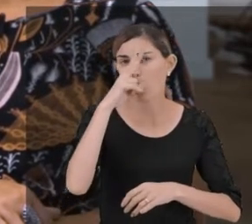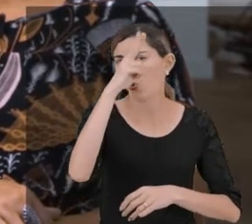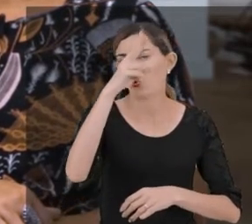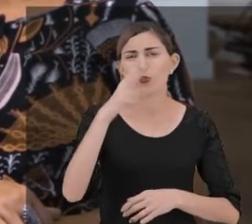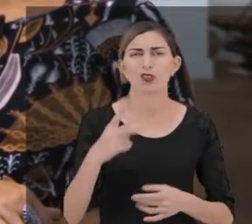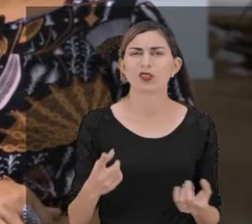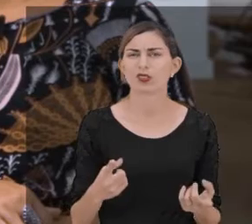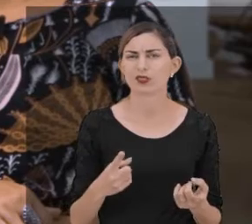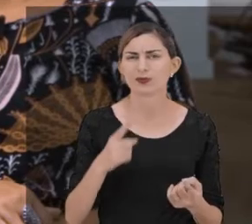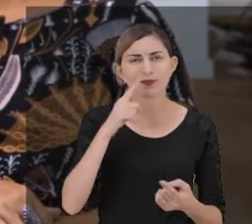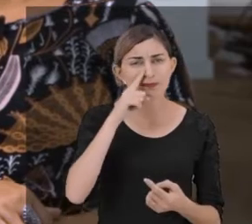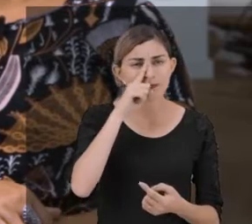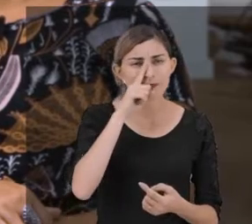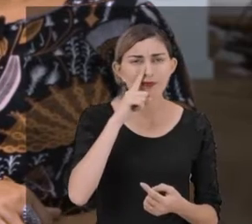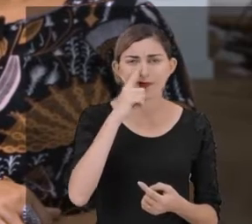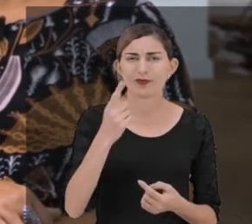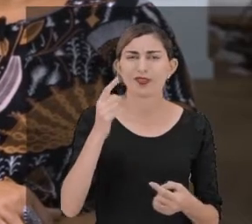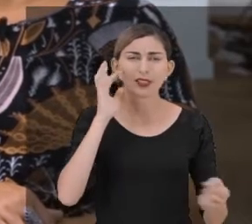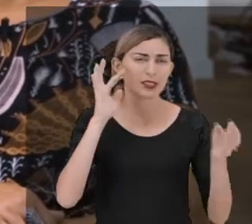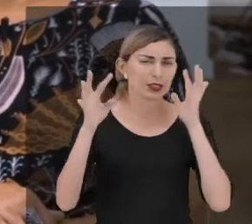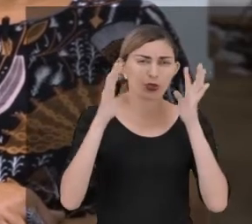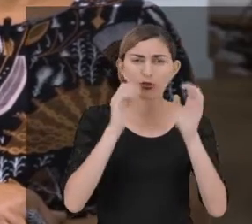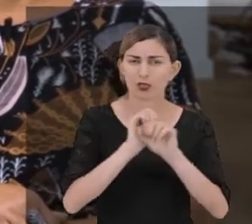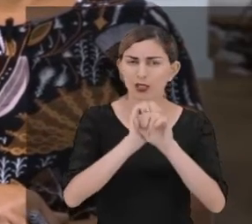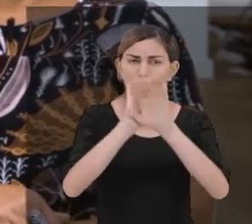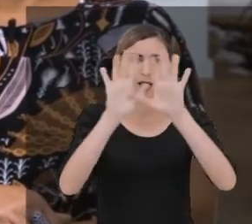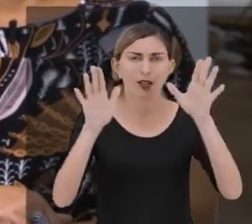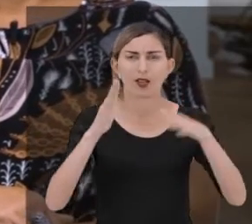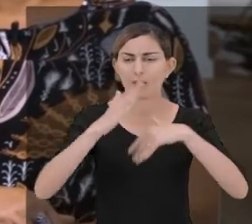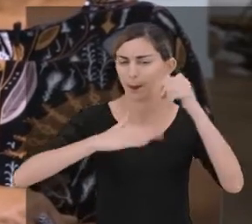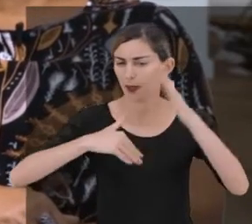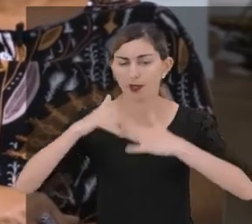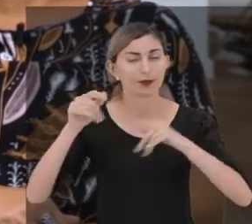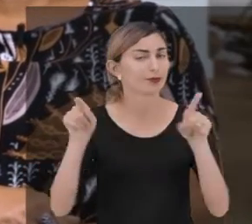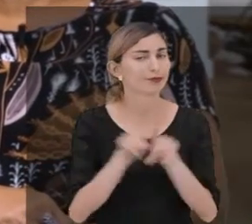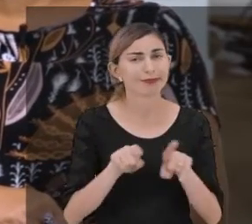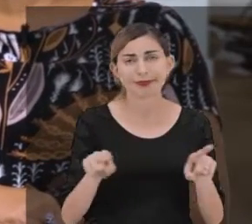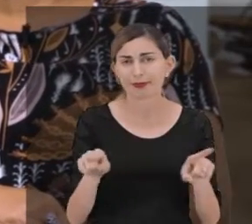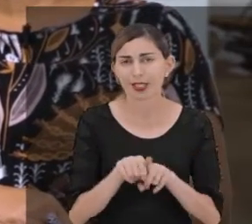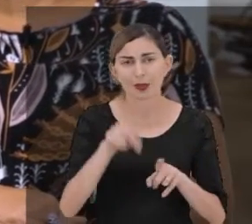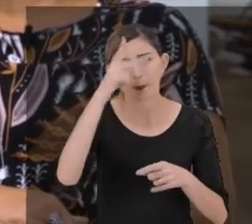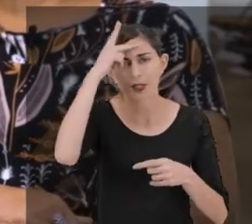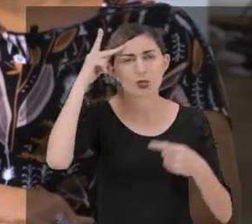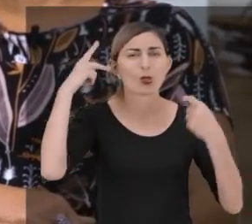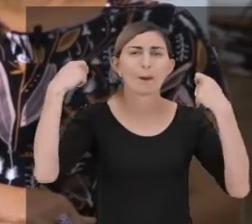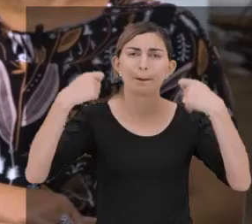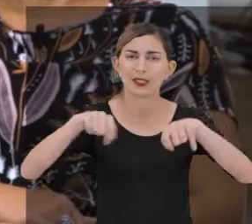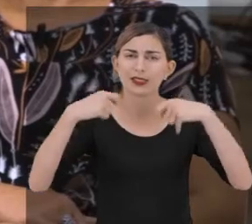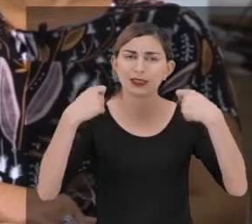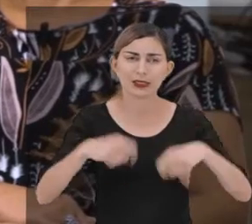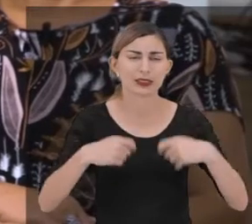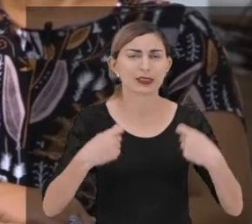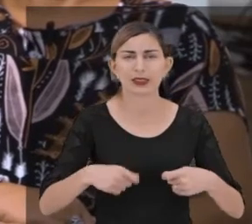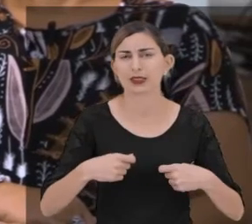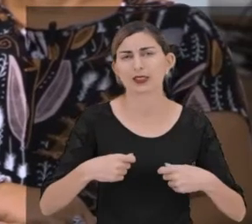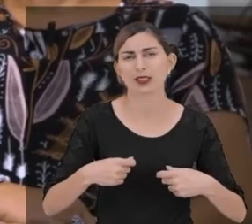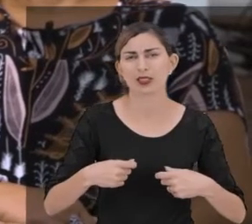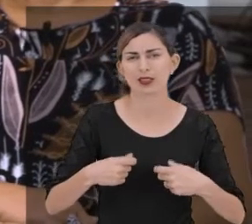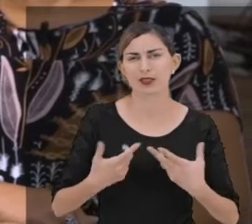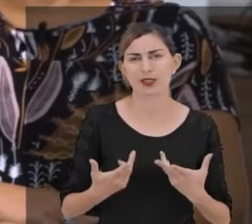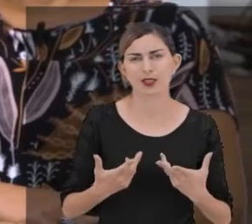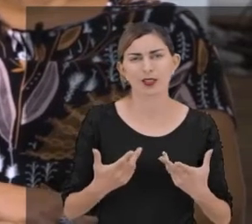grave. Isso é muito grave. A teoria é clara. E a prática também. As pessoas precisam